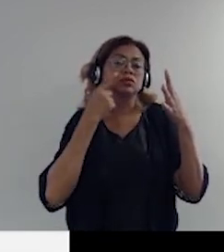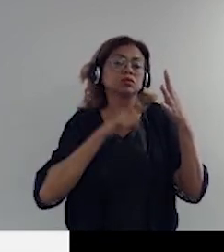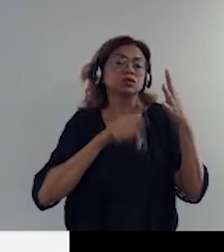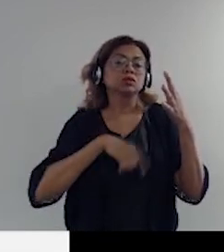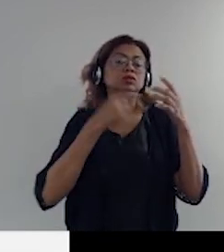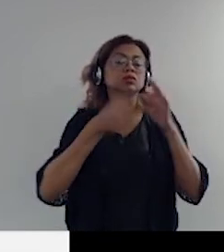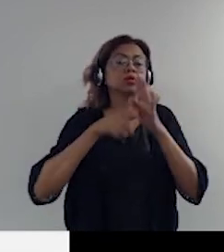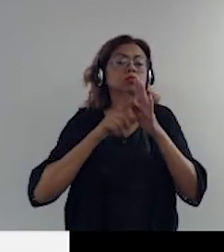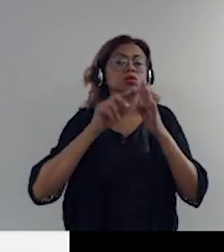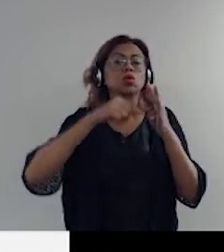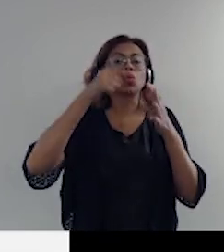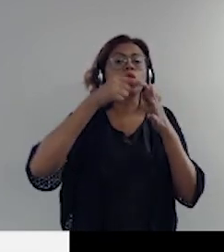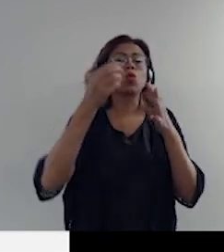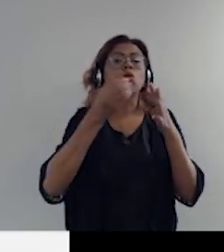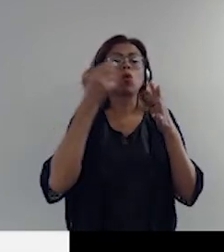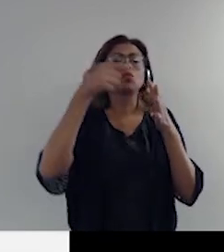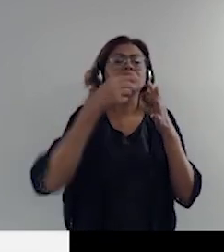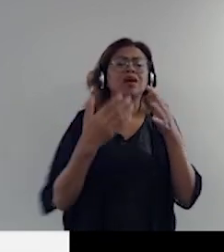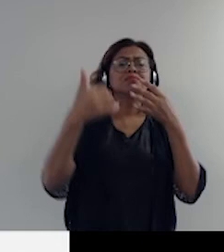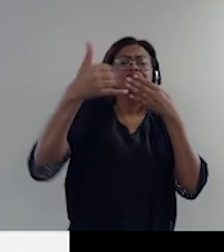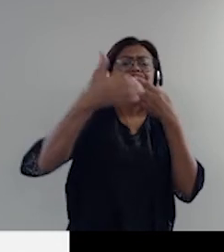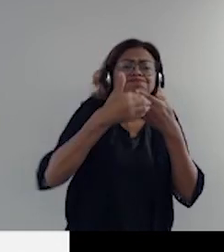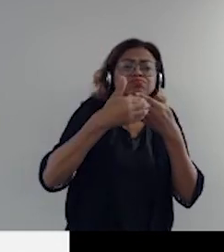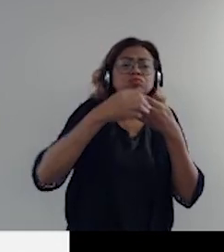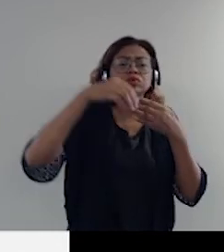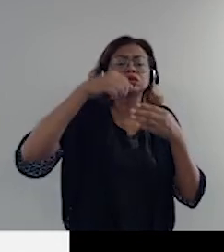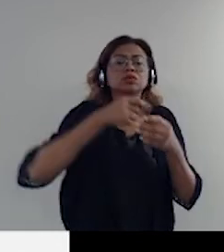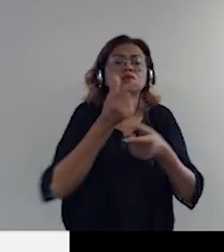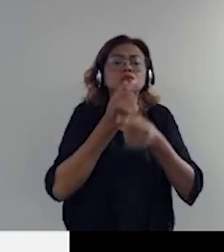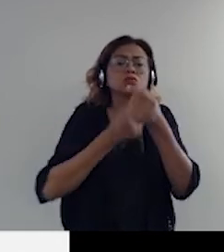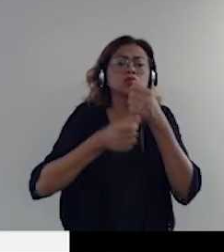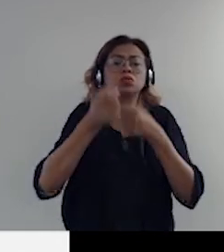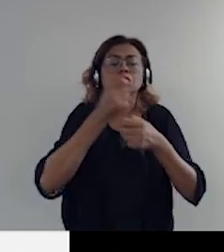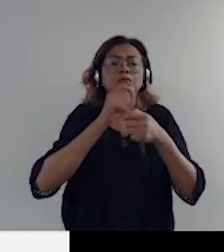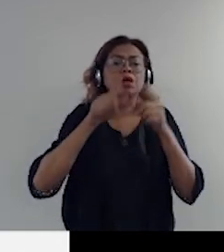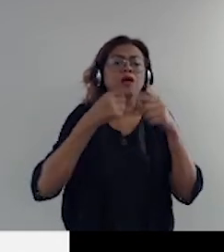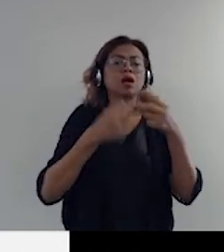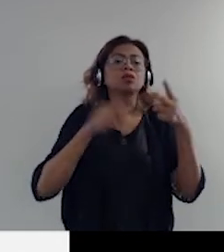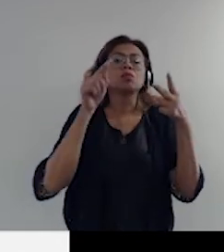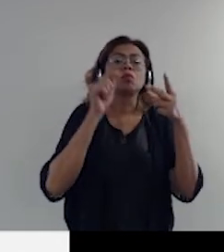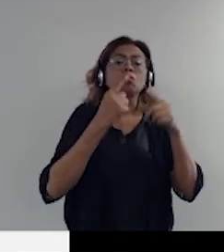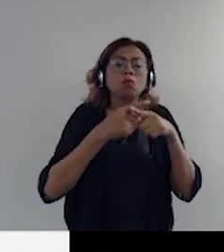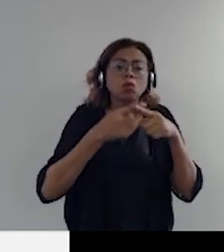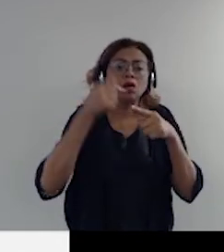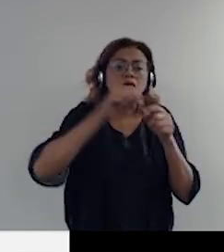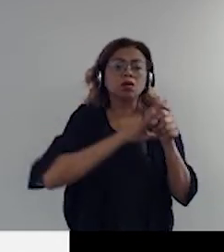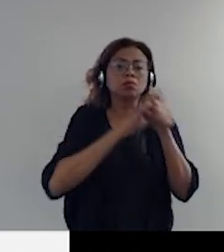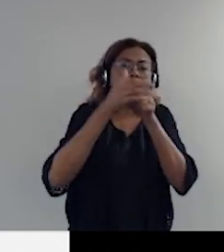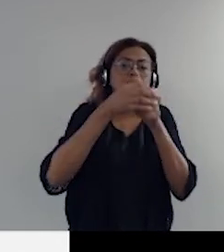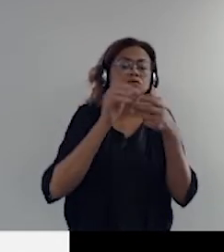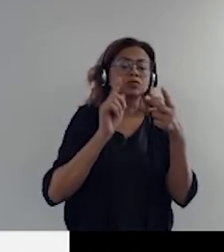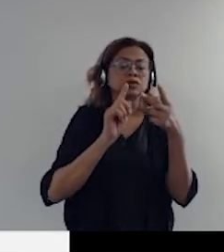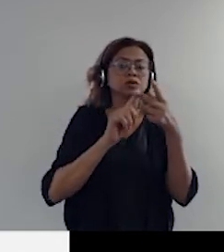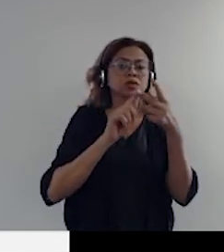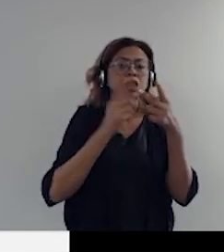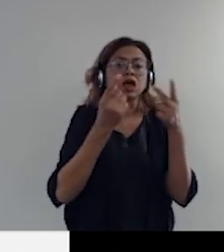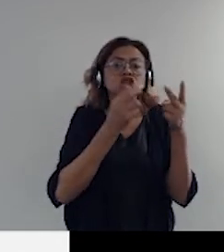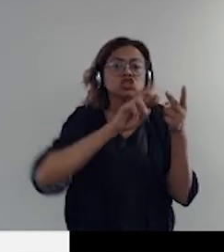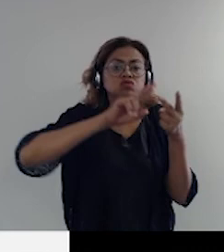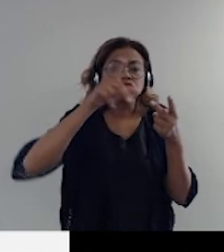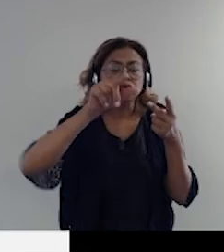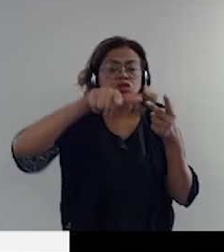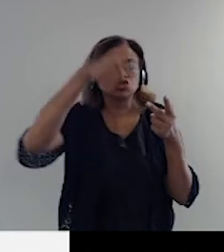os mercados e porque ela é diferente das demais crises quando a gente olha para os dados de